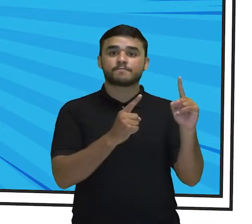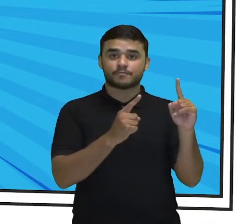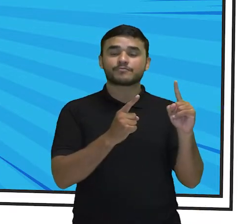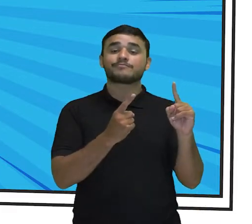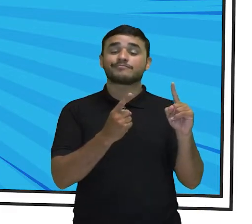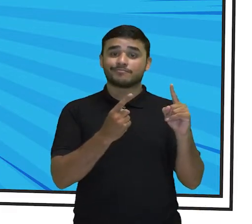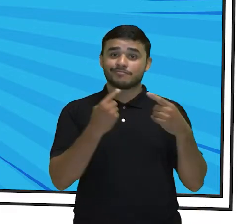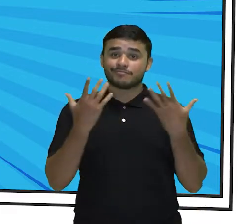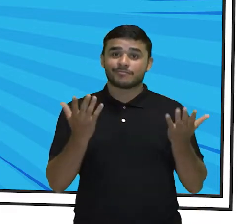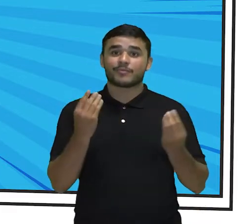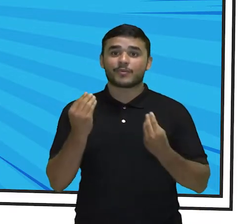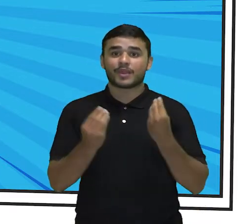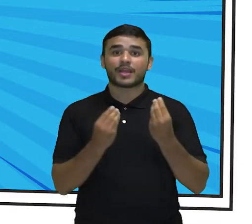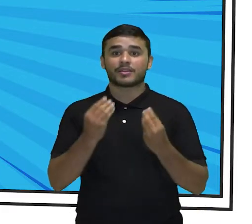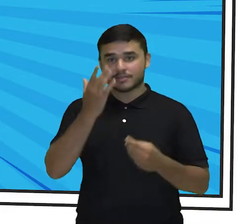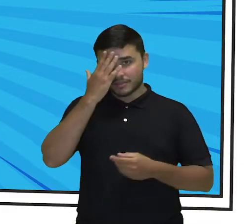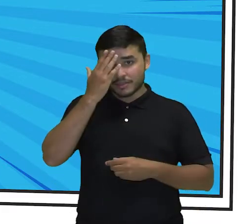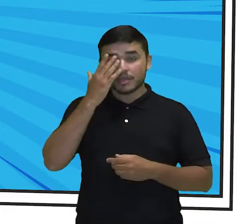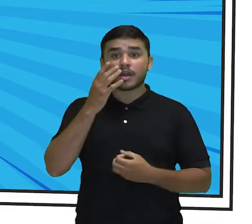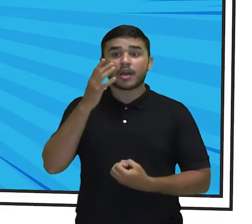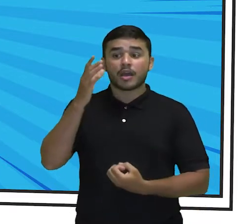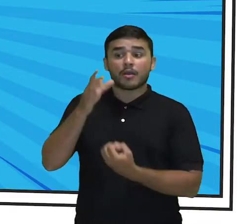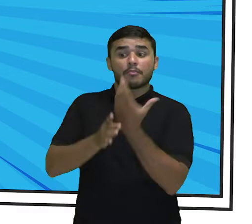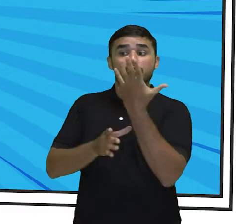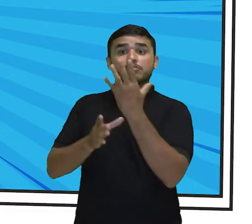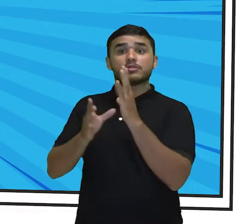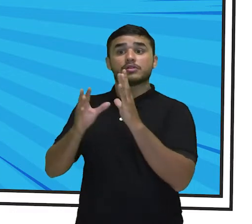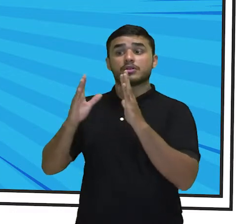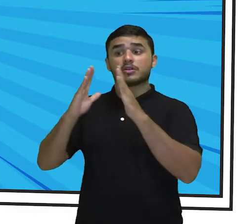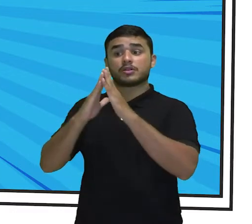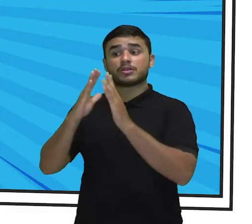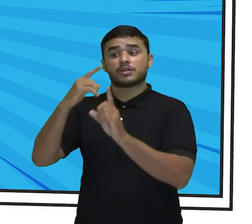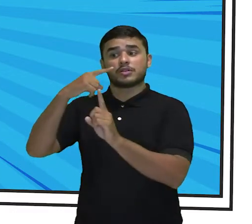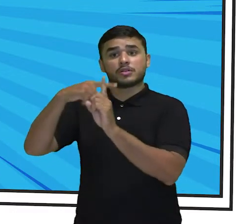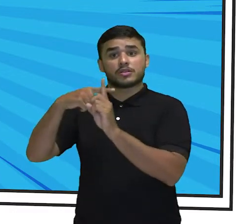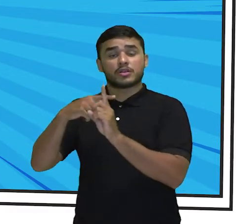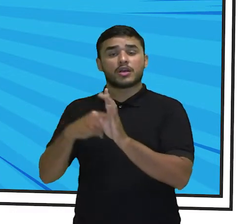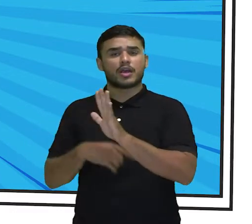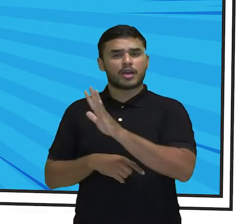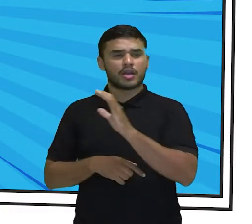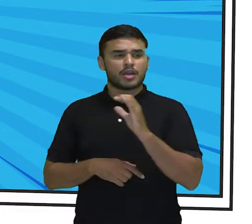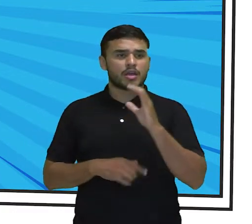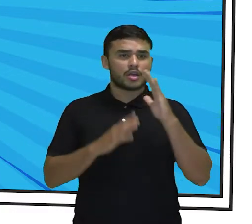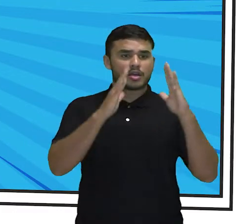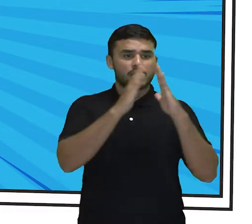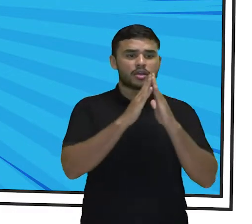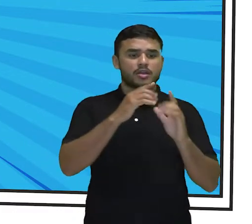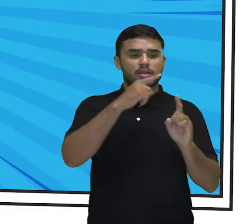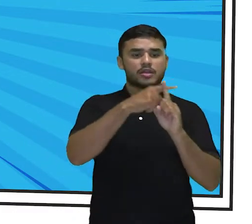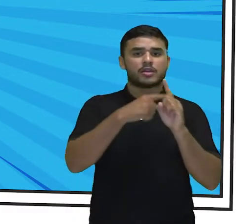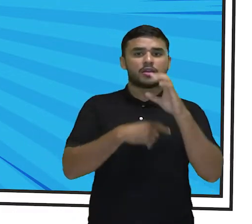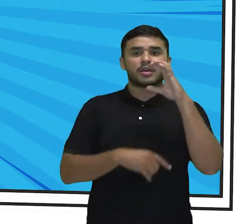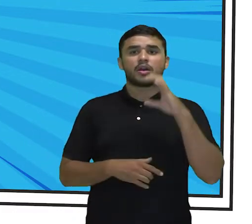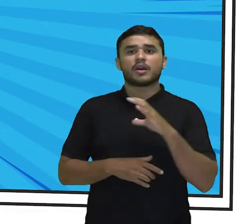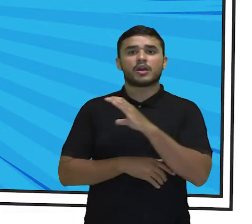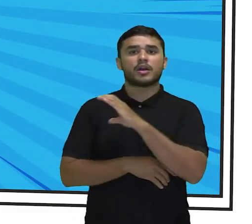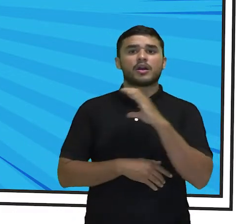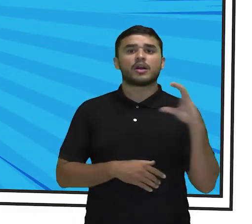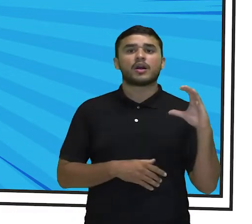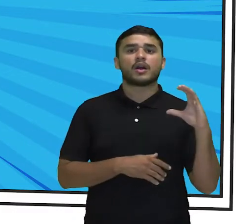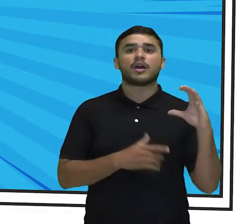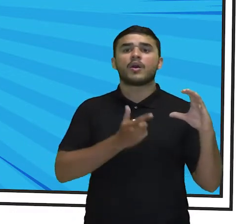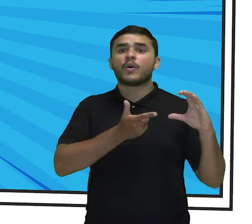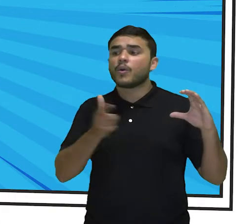cisma do Ocidente. É quando a Igreja Católica Apostólica Romana agora também terá, saindo